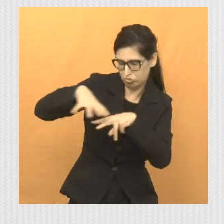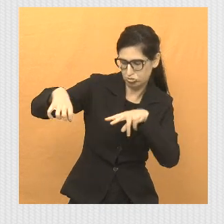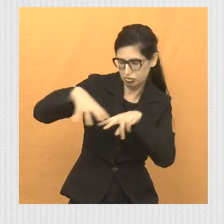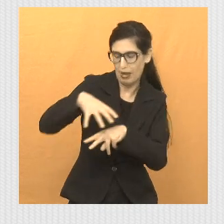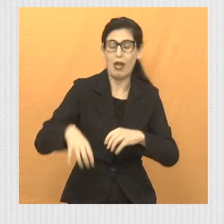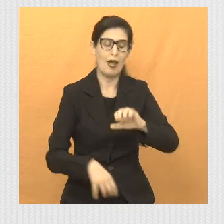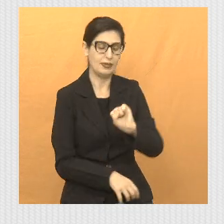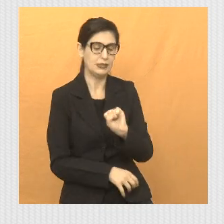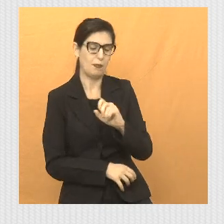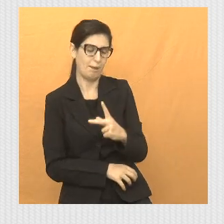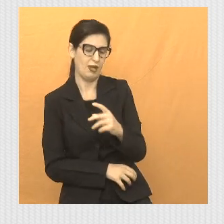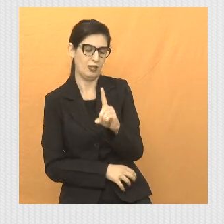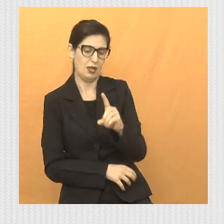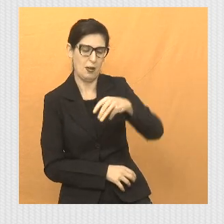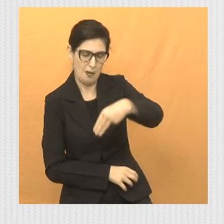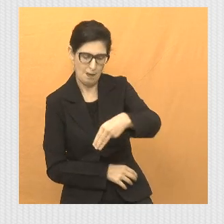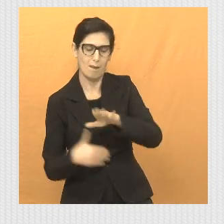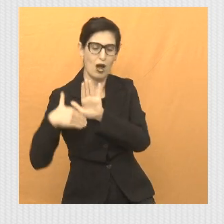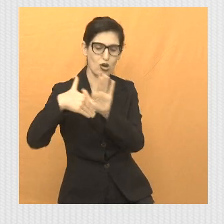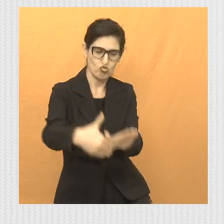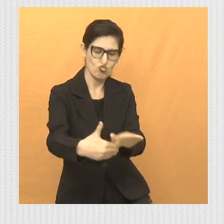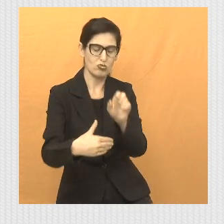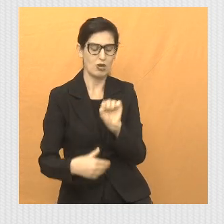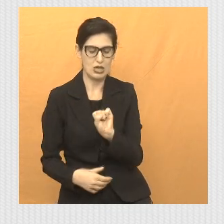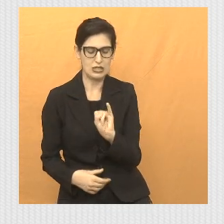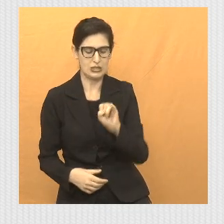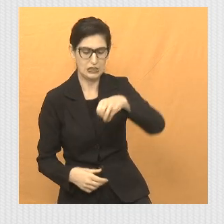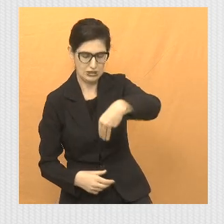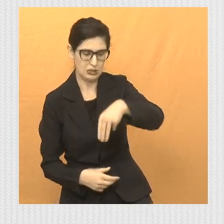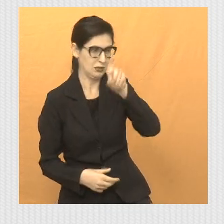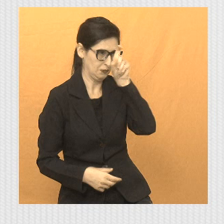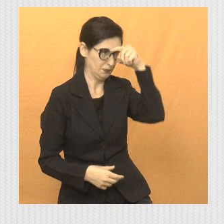que faz a gestão do SIM.